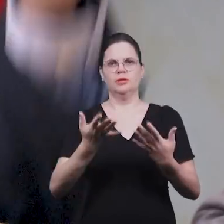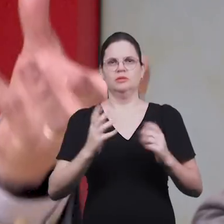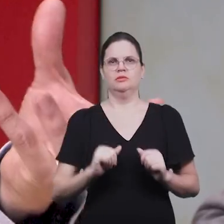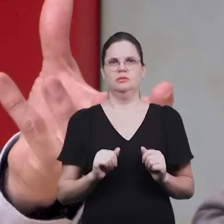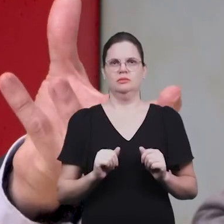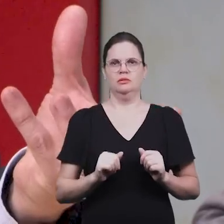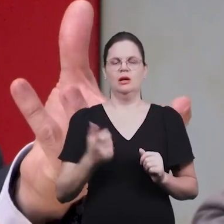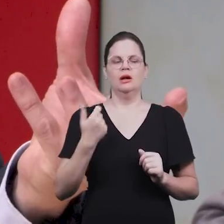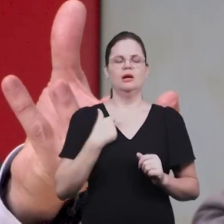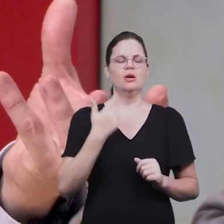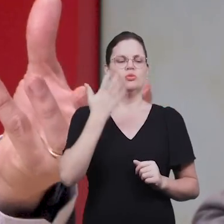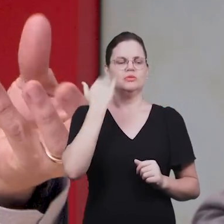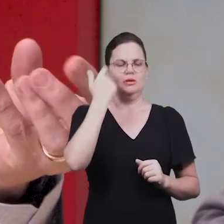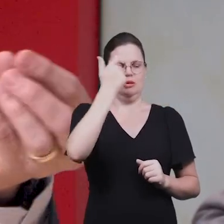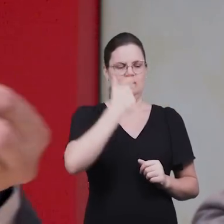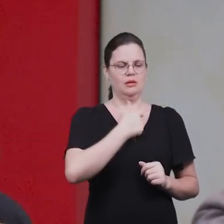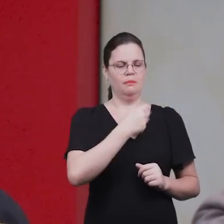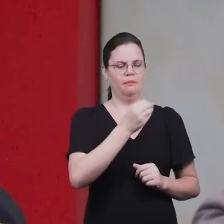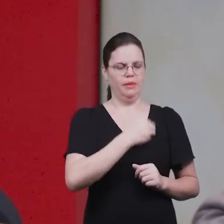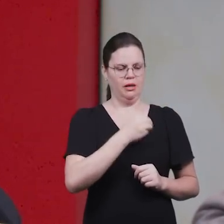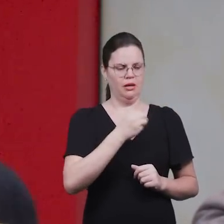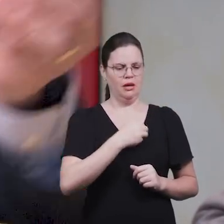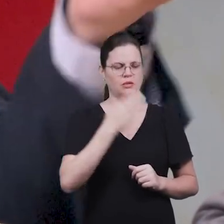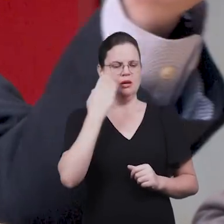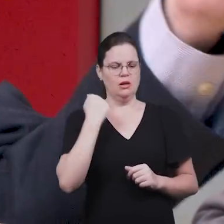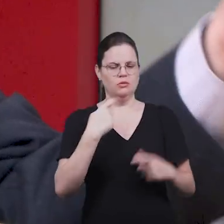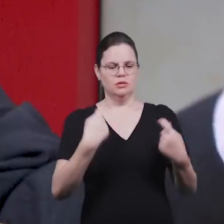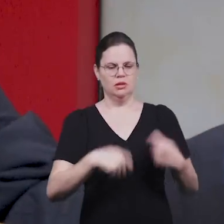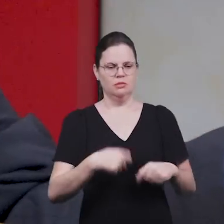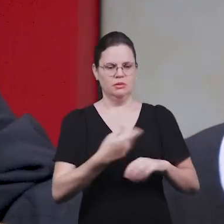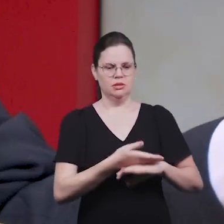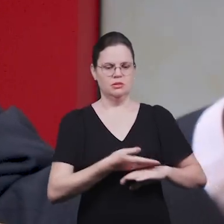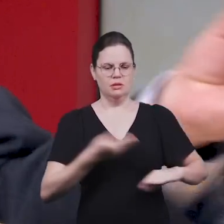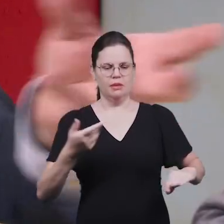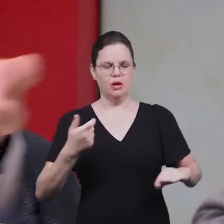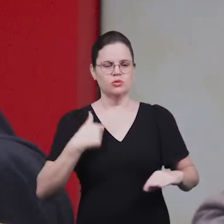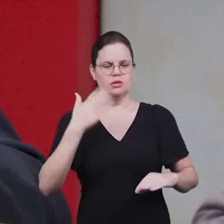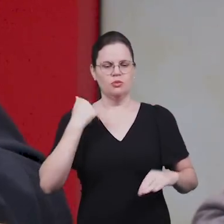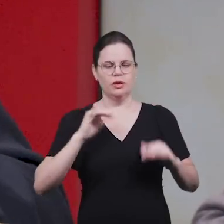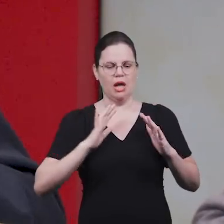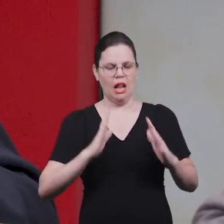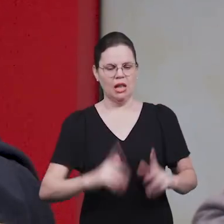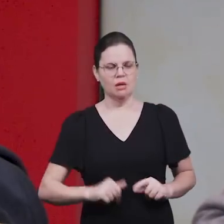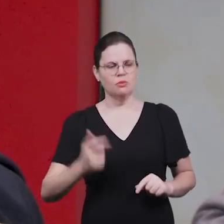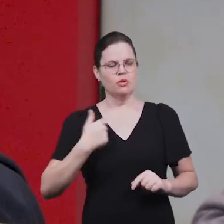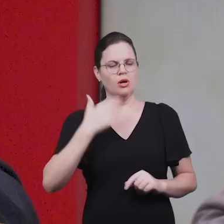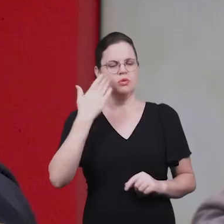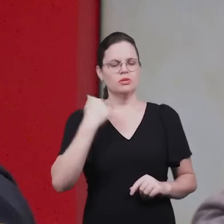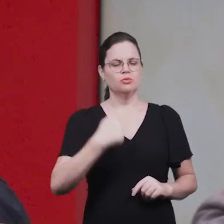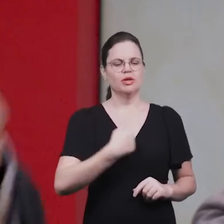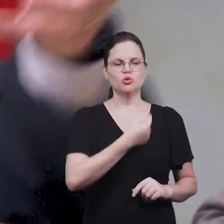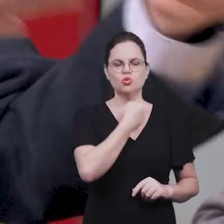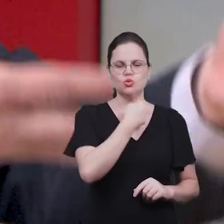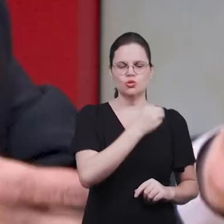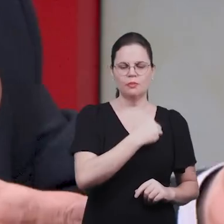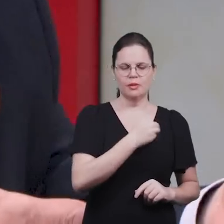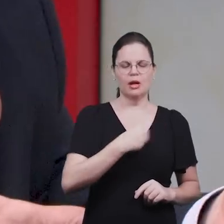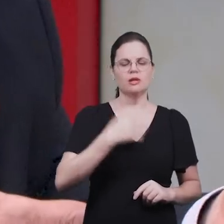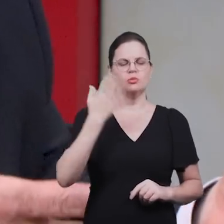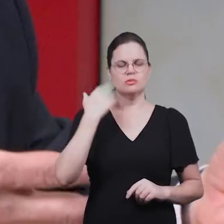Eu sei o que é pecado, eu sei o que é santo, o que é profano, eu sei que Jesus perdoa, eu